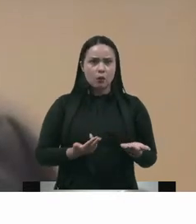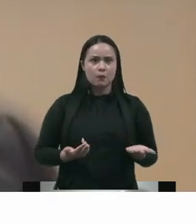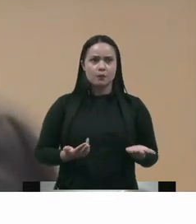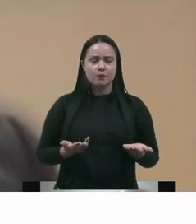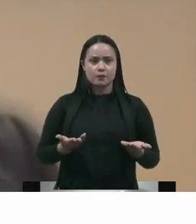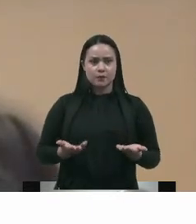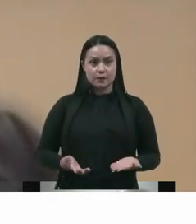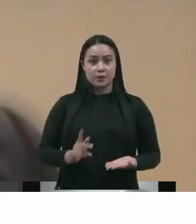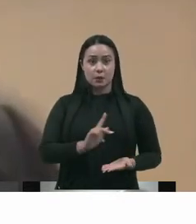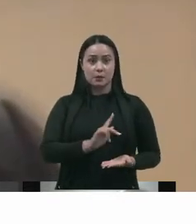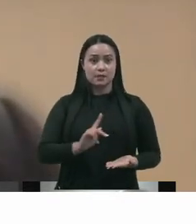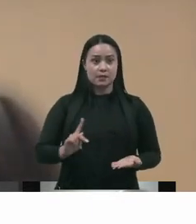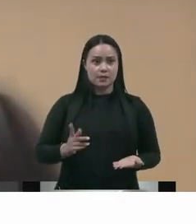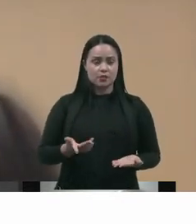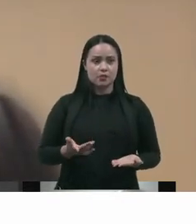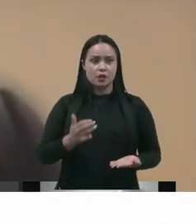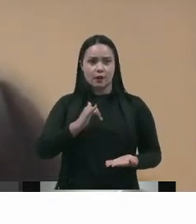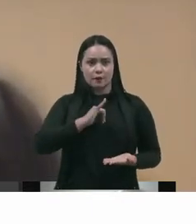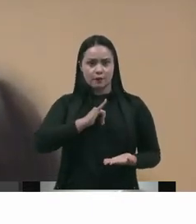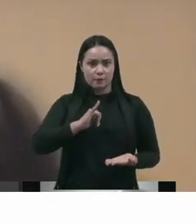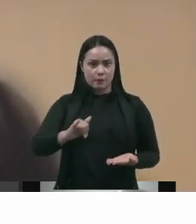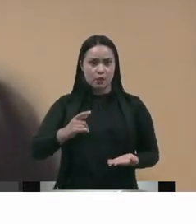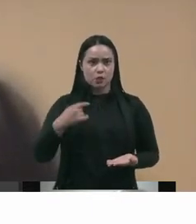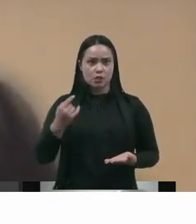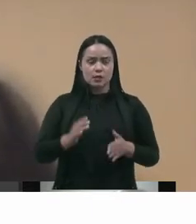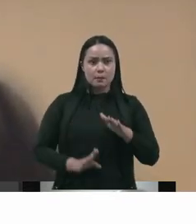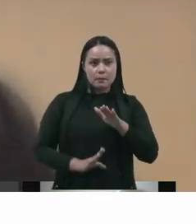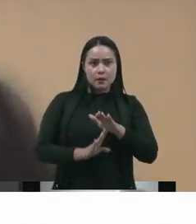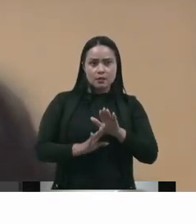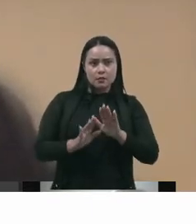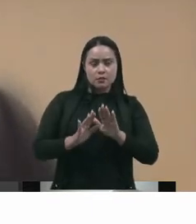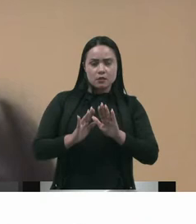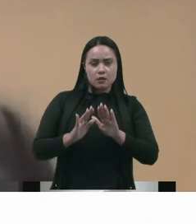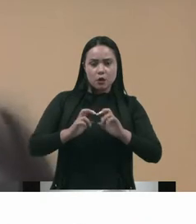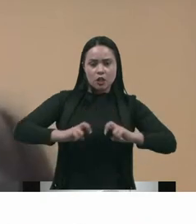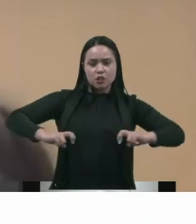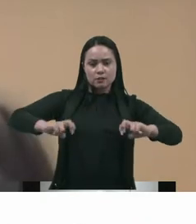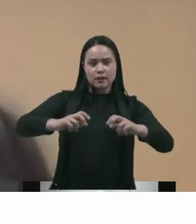Então, presidente, reafirmando a nossa máxima da colegialidade,